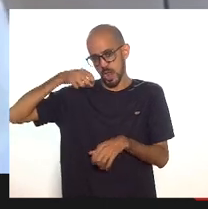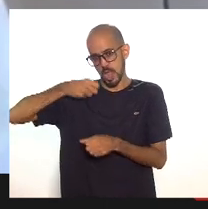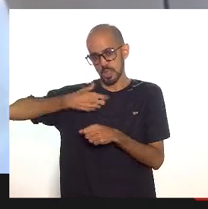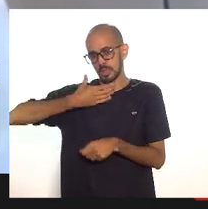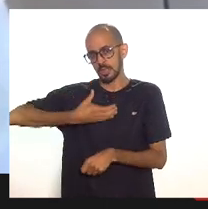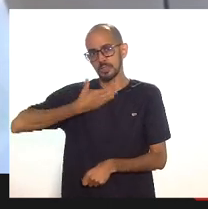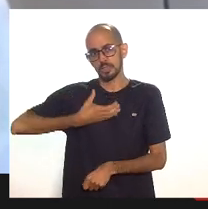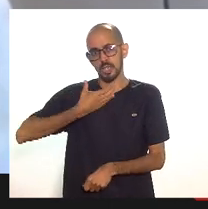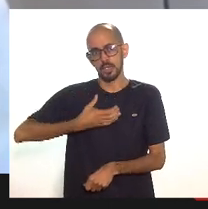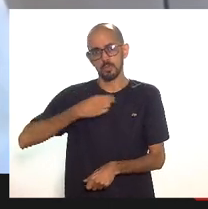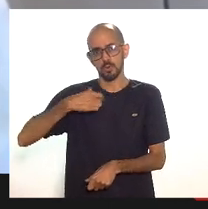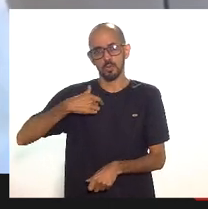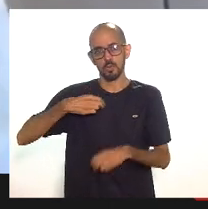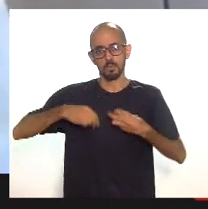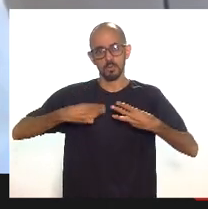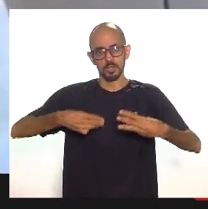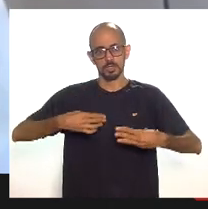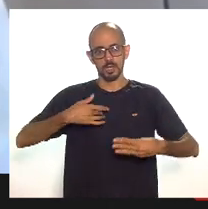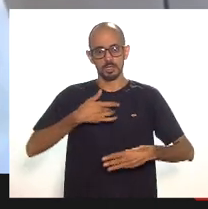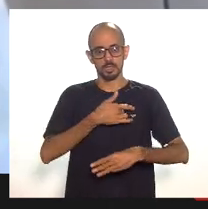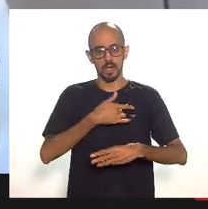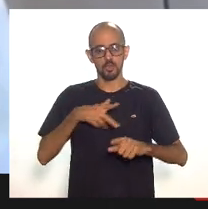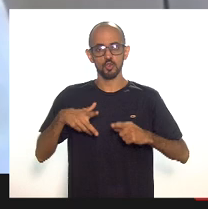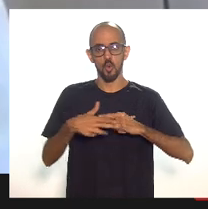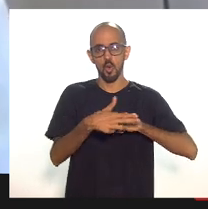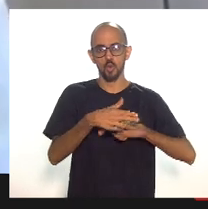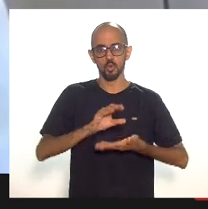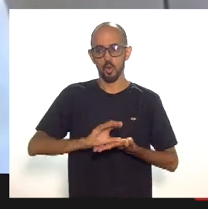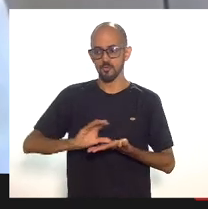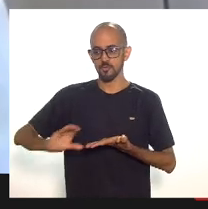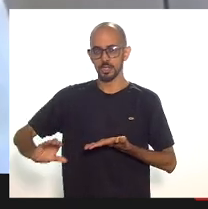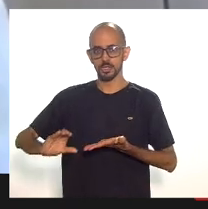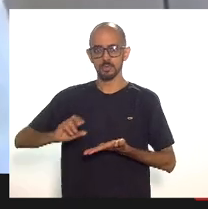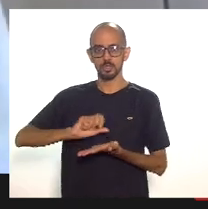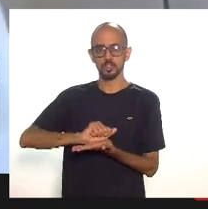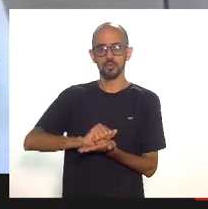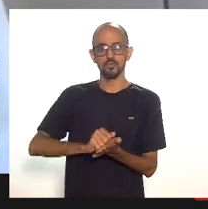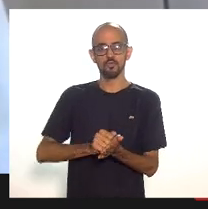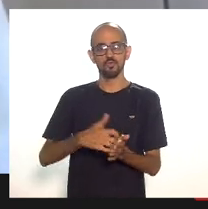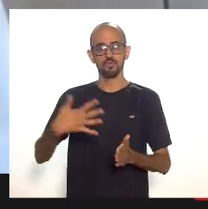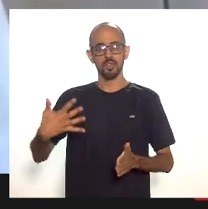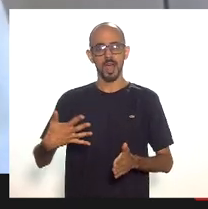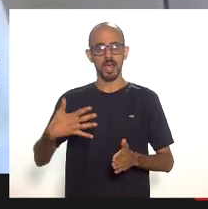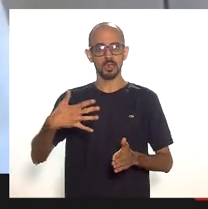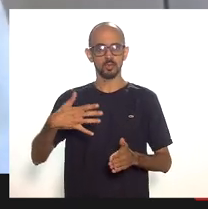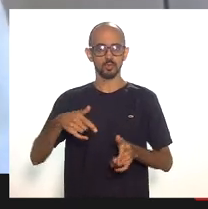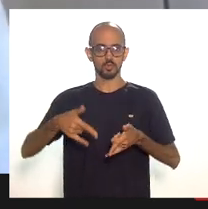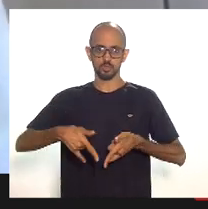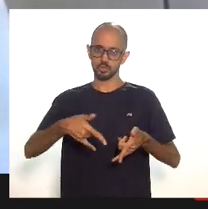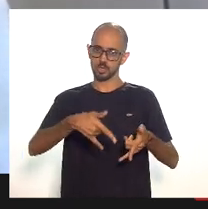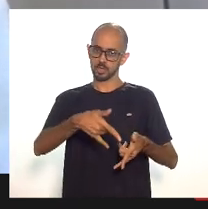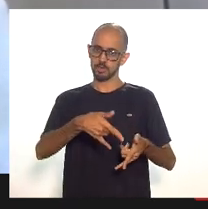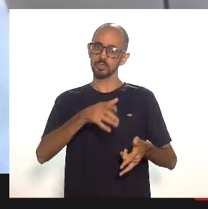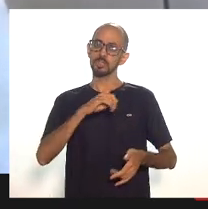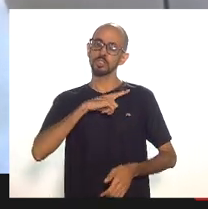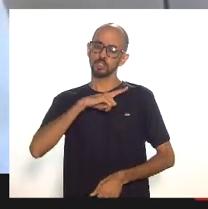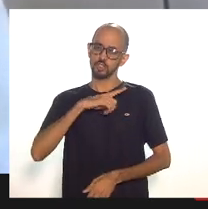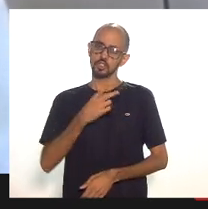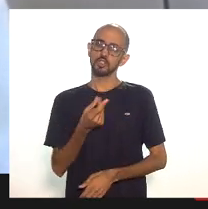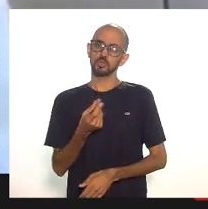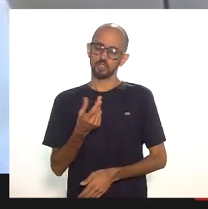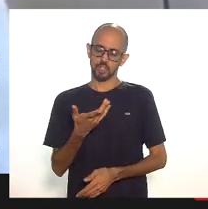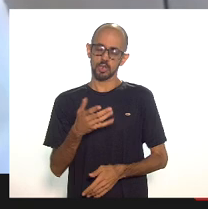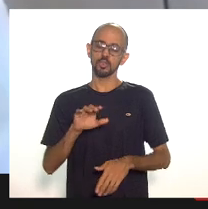desabilitou e interrompeu o financiamento de vários leitos habilitados aqui, inclusive no estado do Rio de Janeiro também. Mais uma